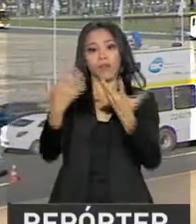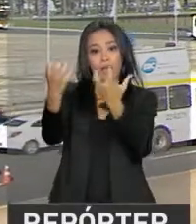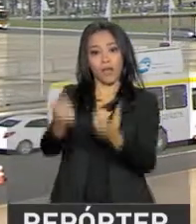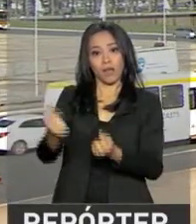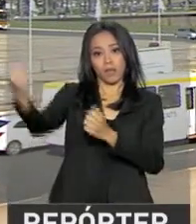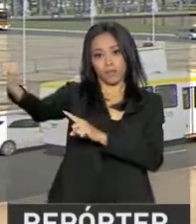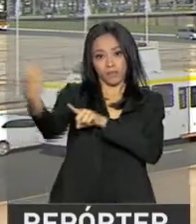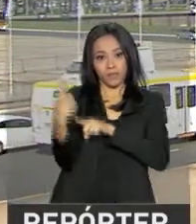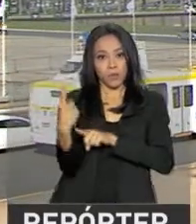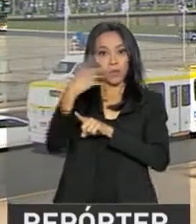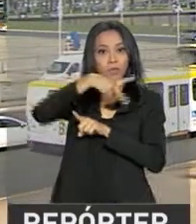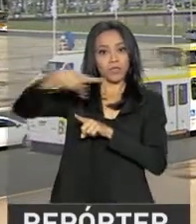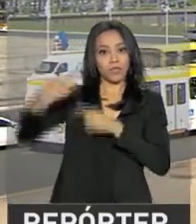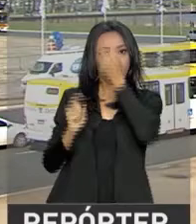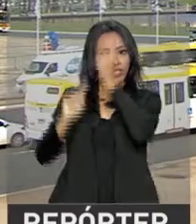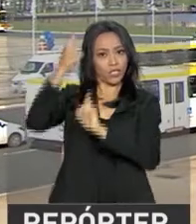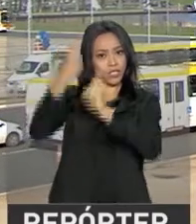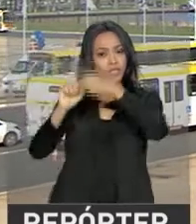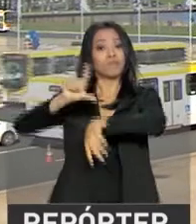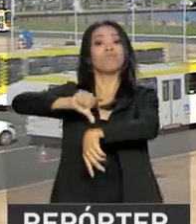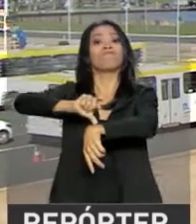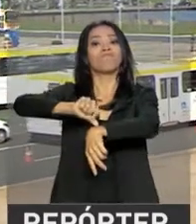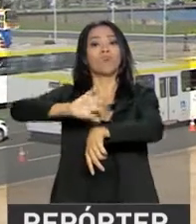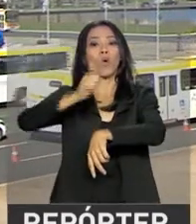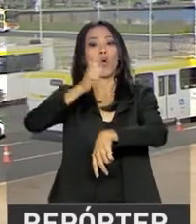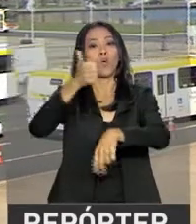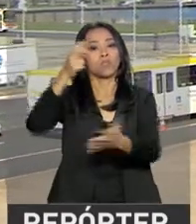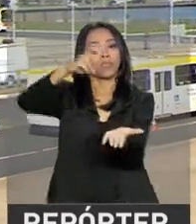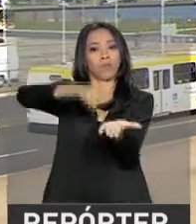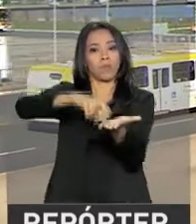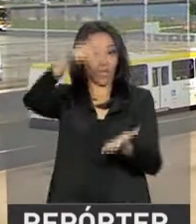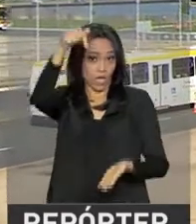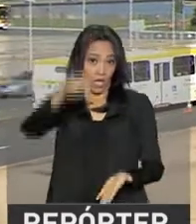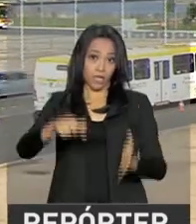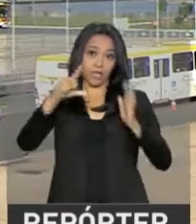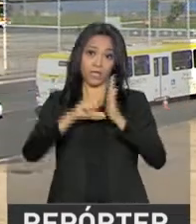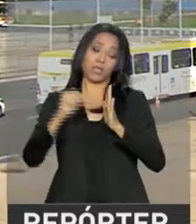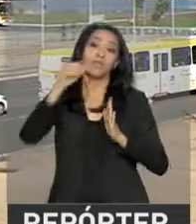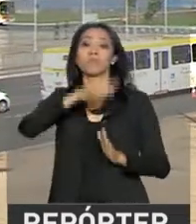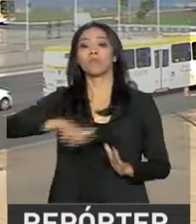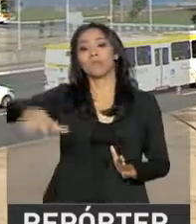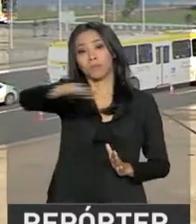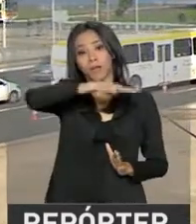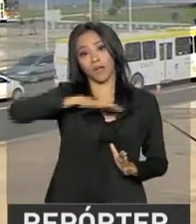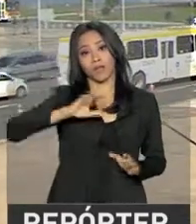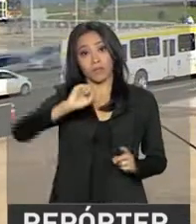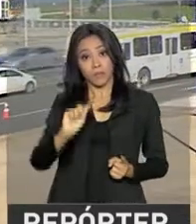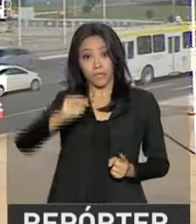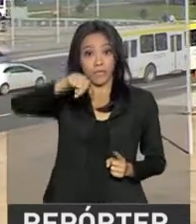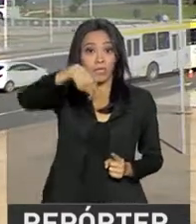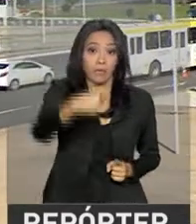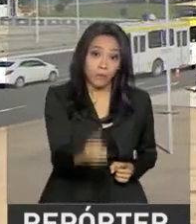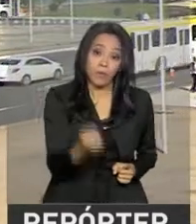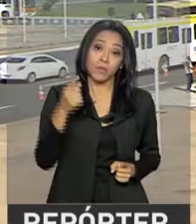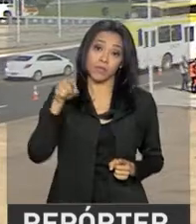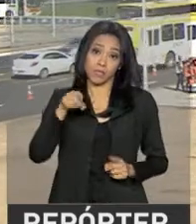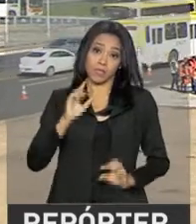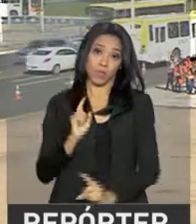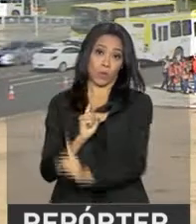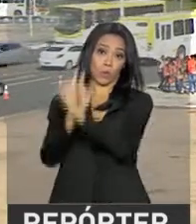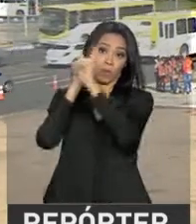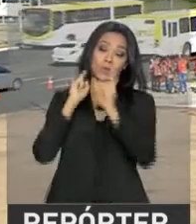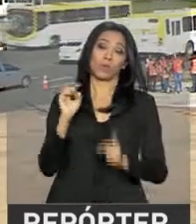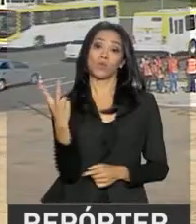presidente chileno que está marcada para as 11 da manhã aqui no palácio do planalto em seguida essa cerimônia os dois